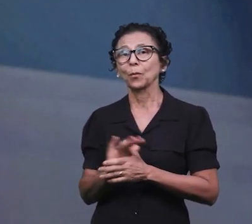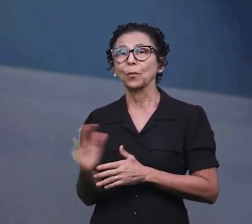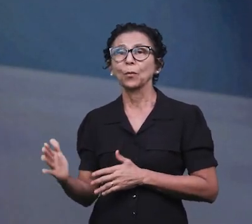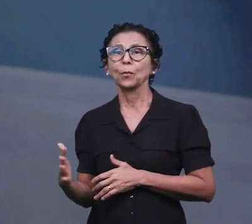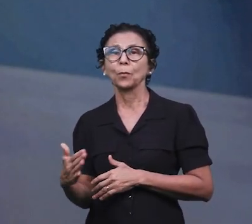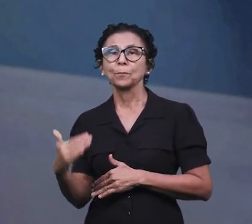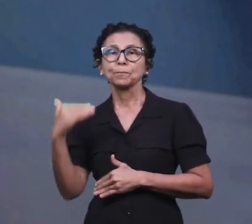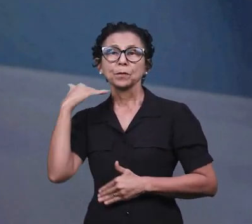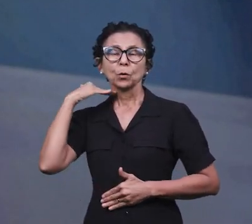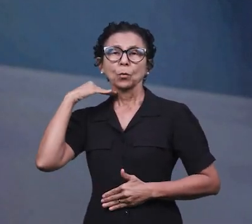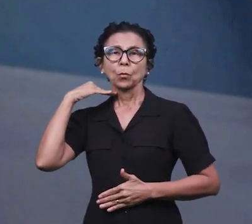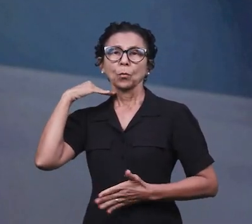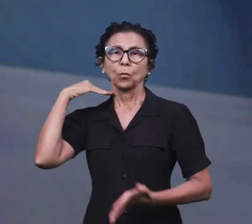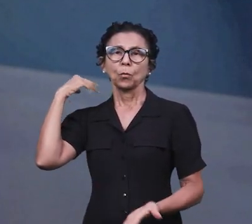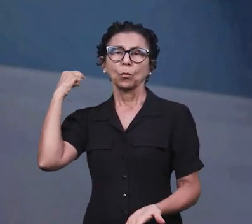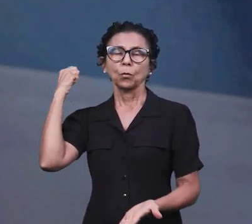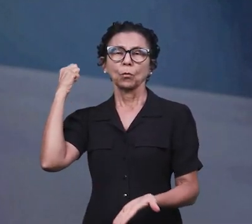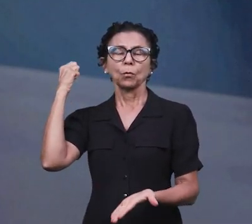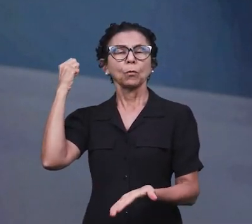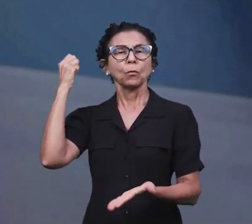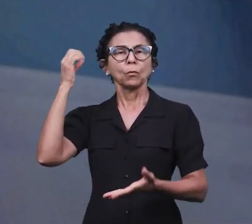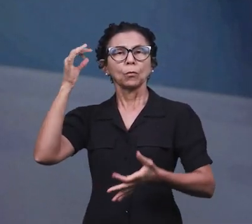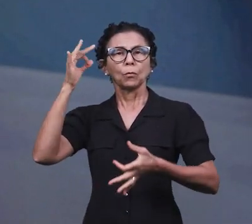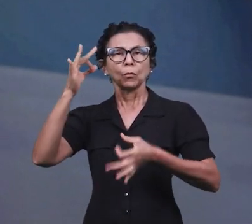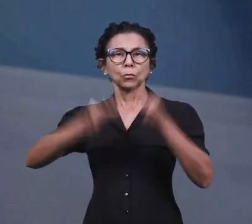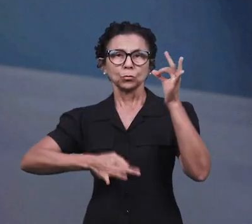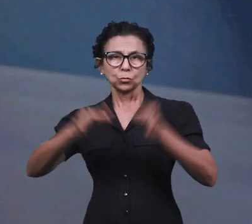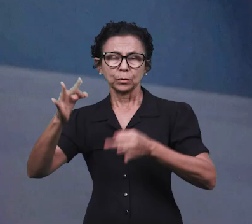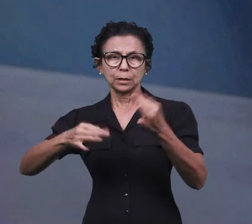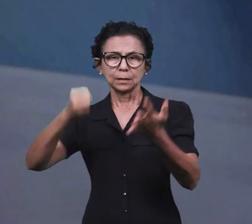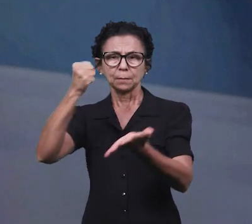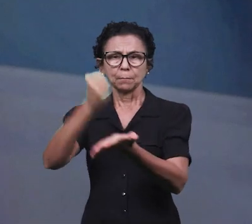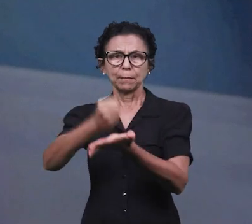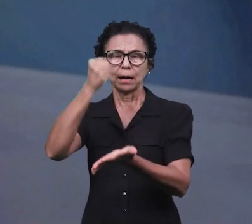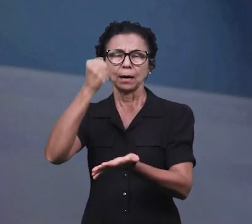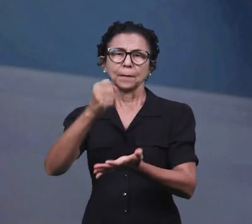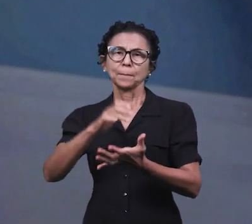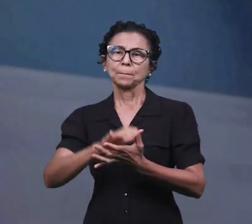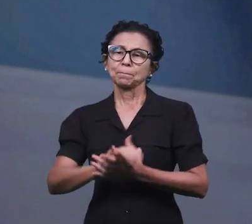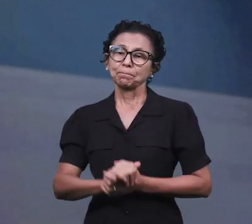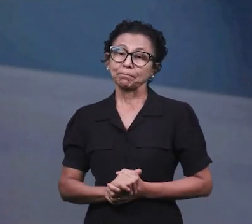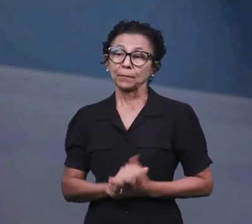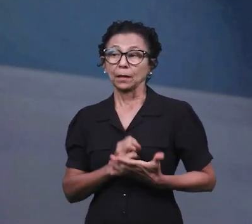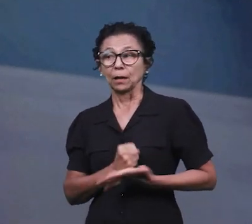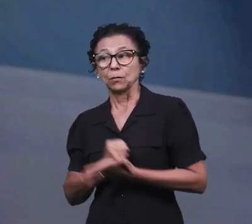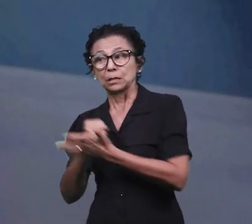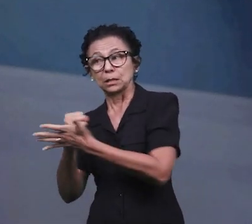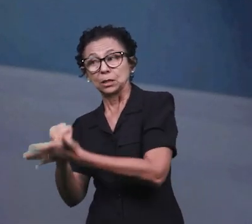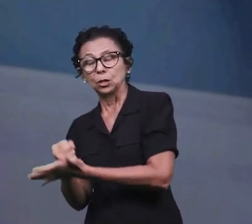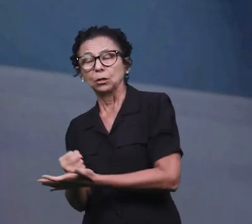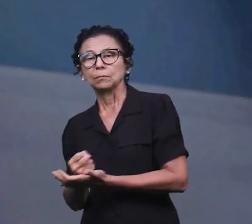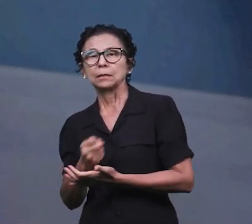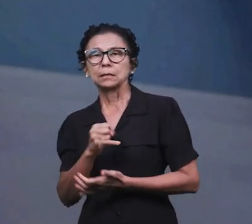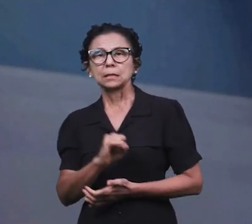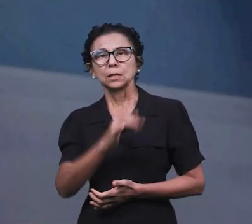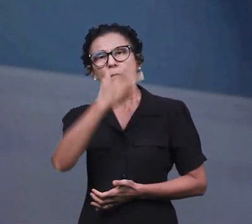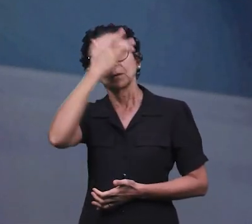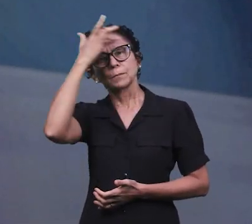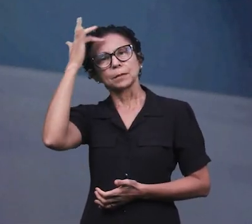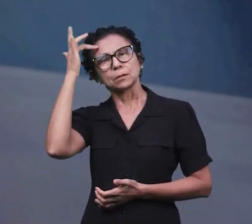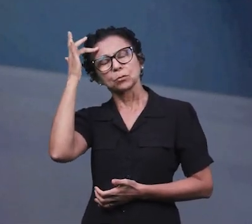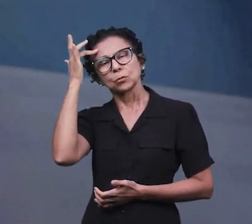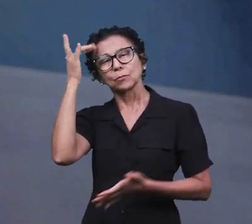gigantesca de processos que, se dependesse só da pessoa dele, talvez iria demorar 3, 4, 5 anos